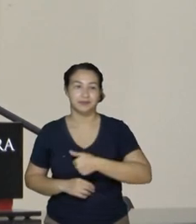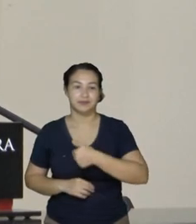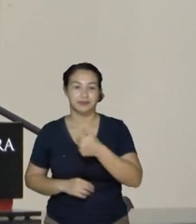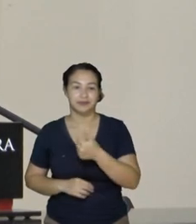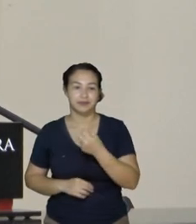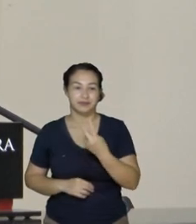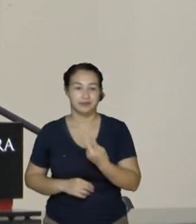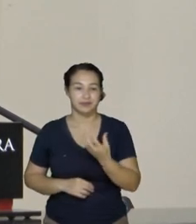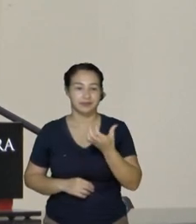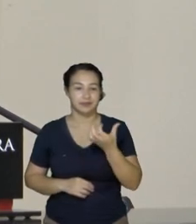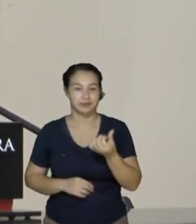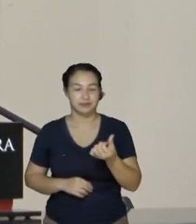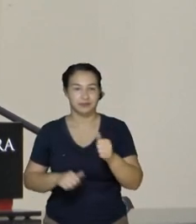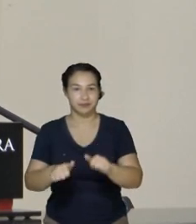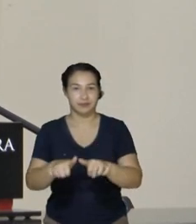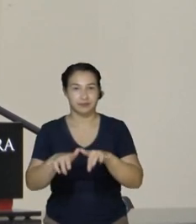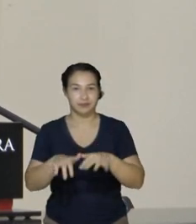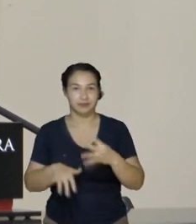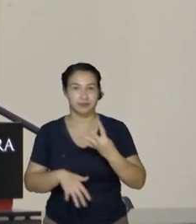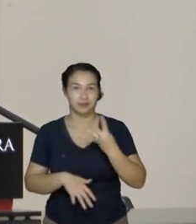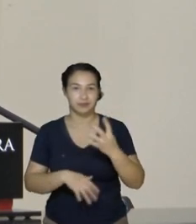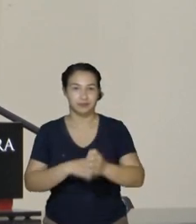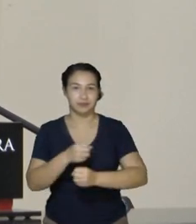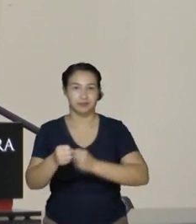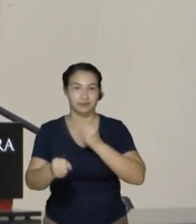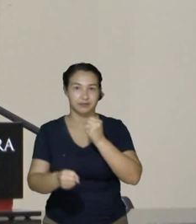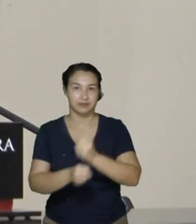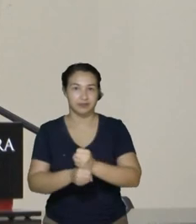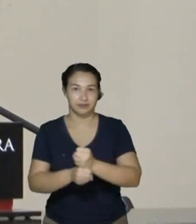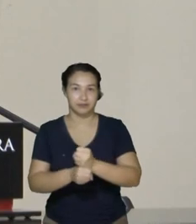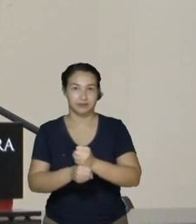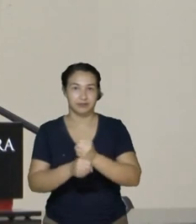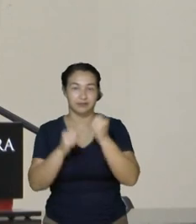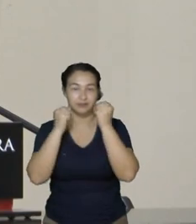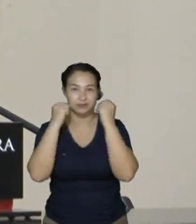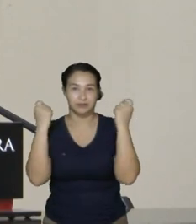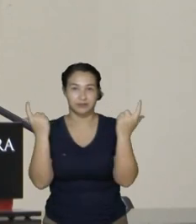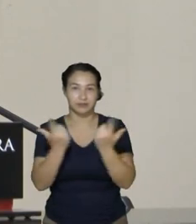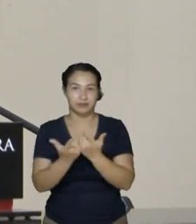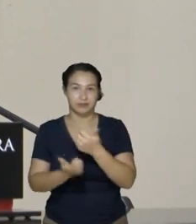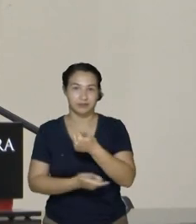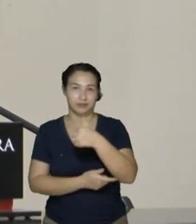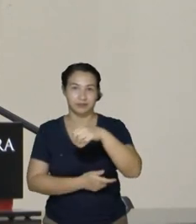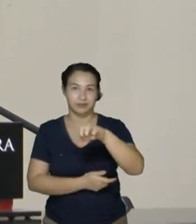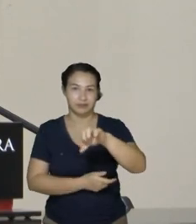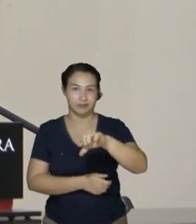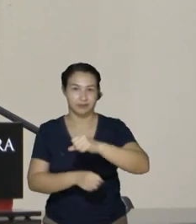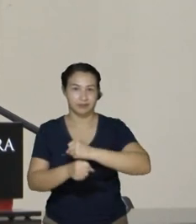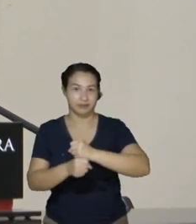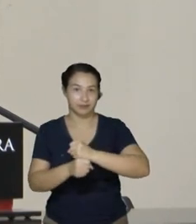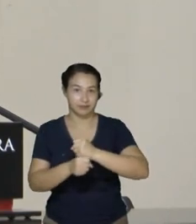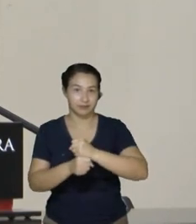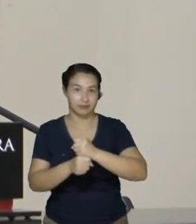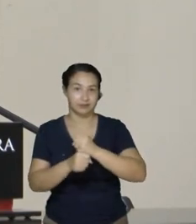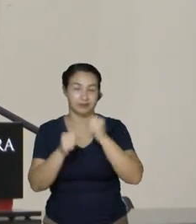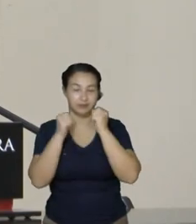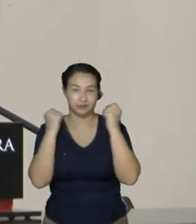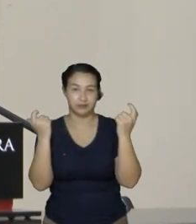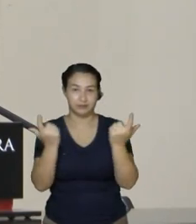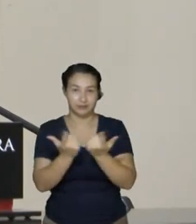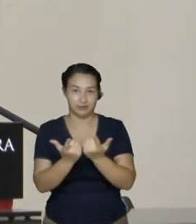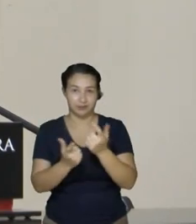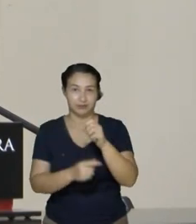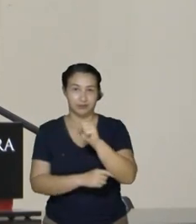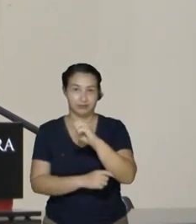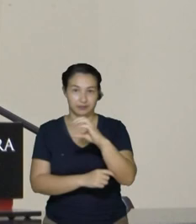126ª sessão ordinária da 4ª sessão legislativa da 19ª legislatura da Assembleia Legislativa do Estado